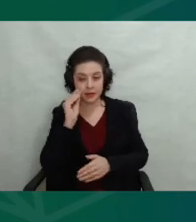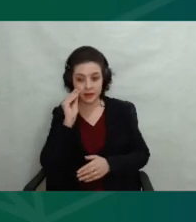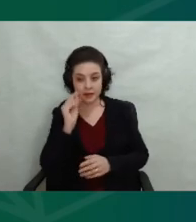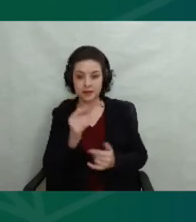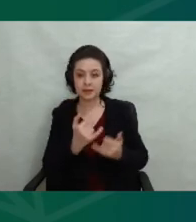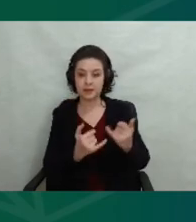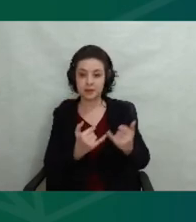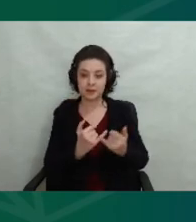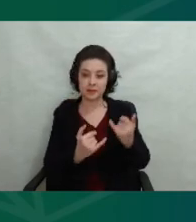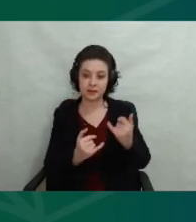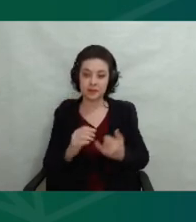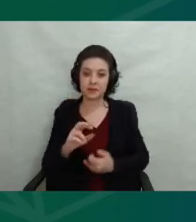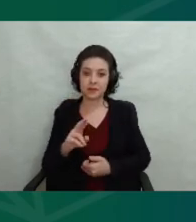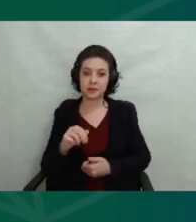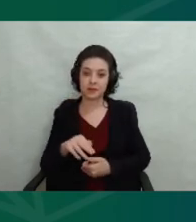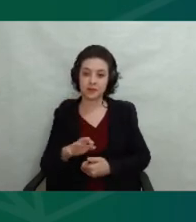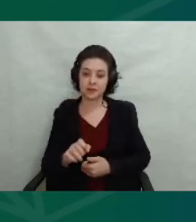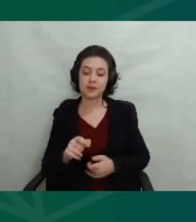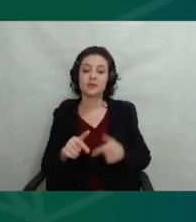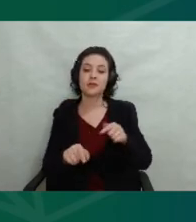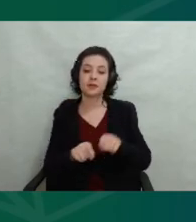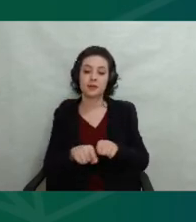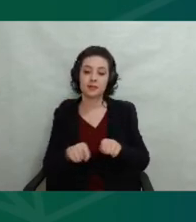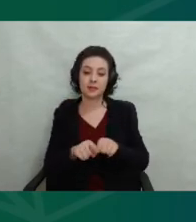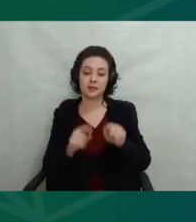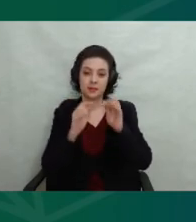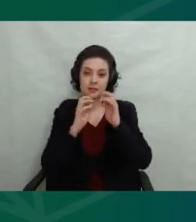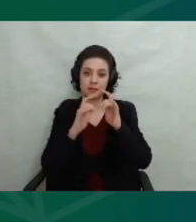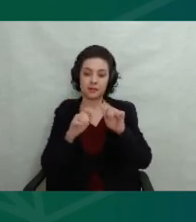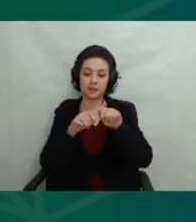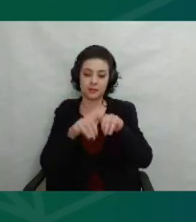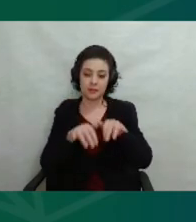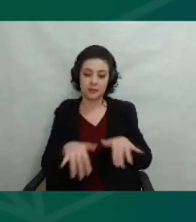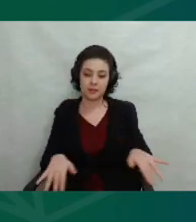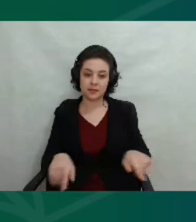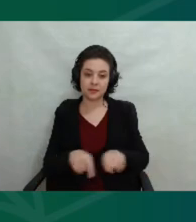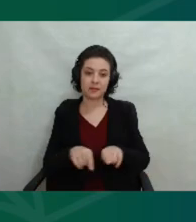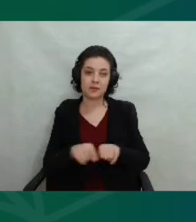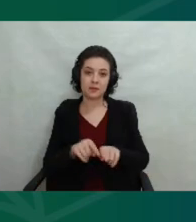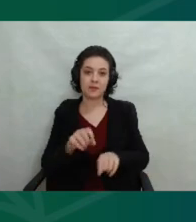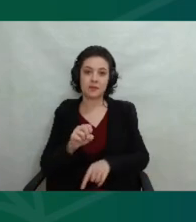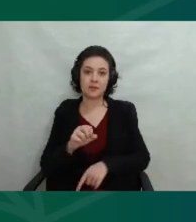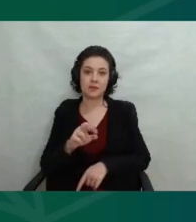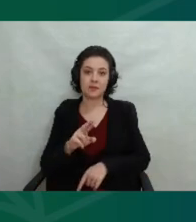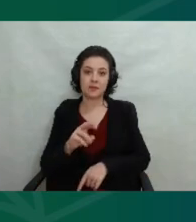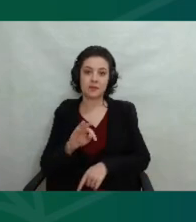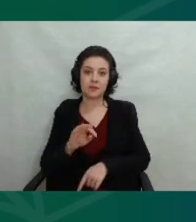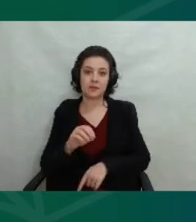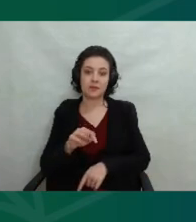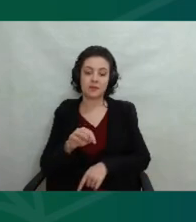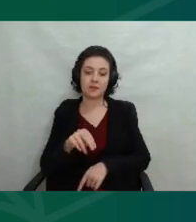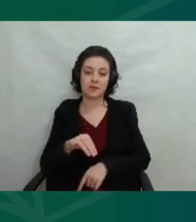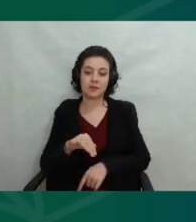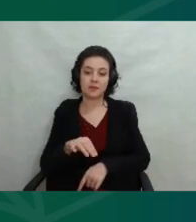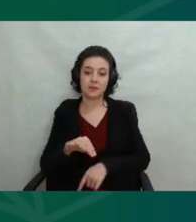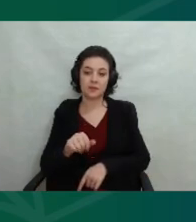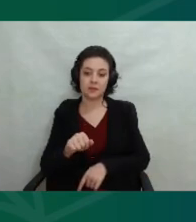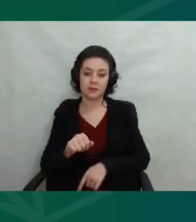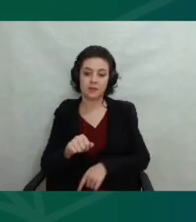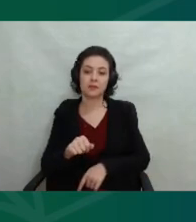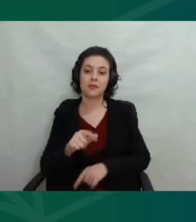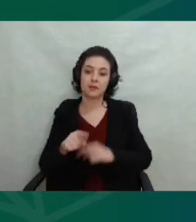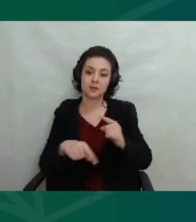crack. Trabalhamos também com neurotransmissores, e principalmente a serotonina, aqui à nossa direita, após 168